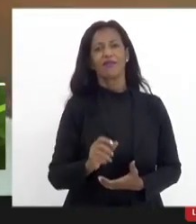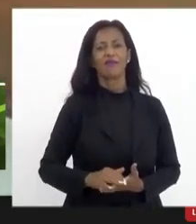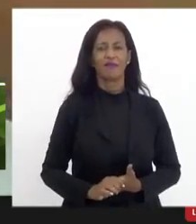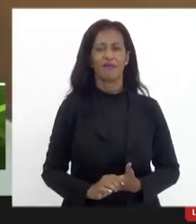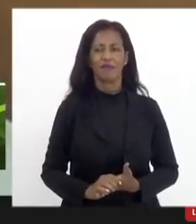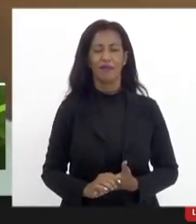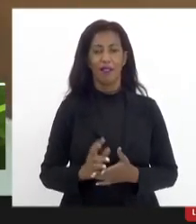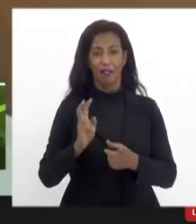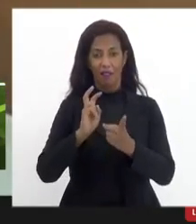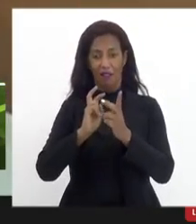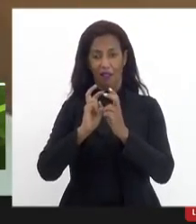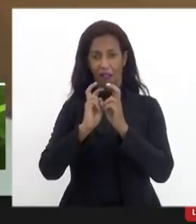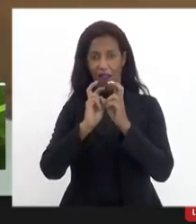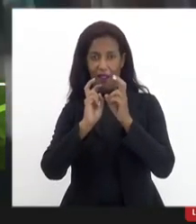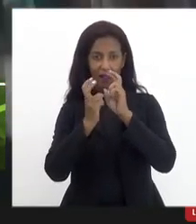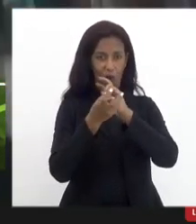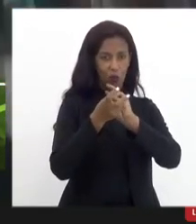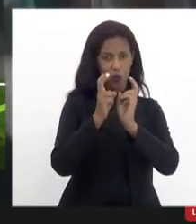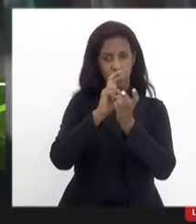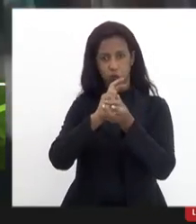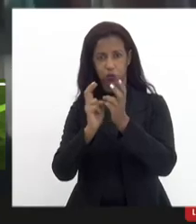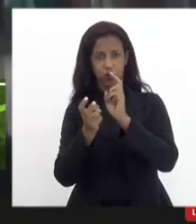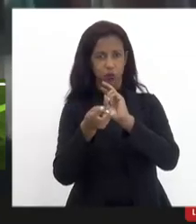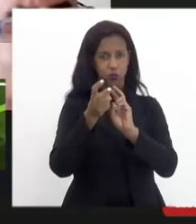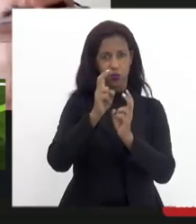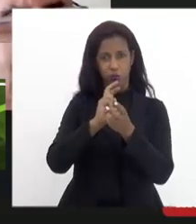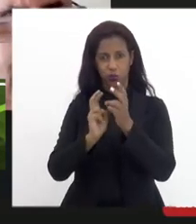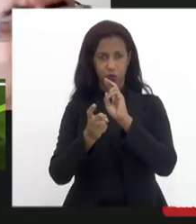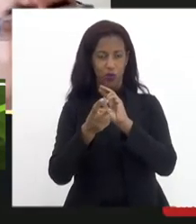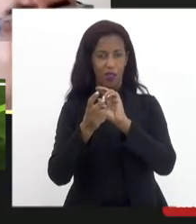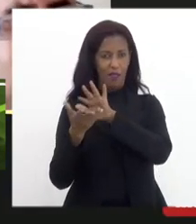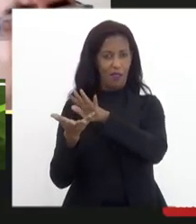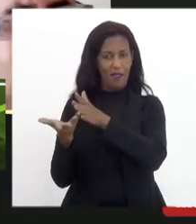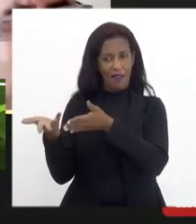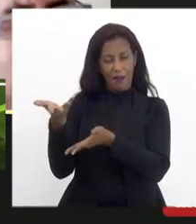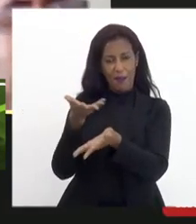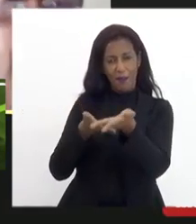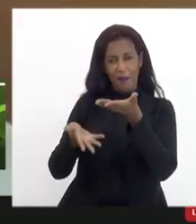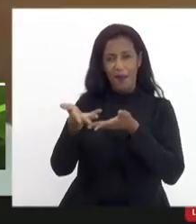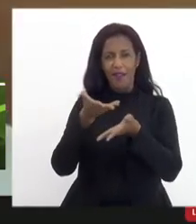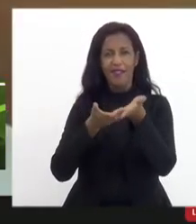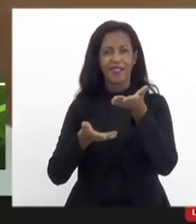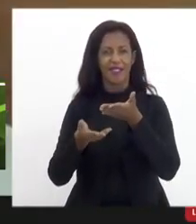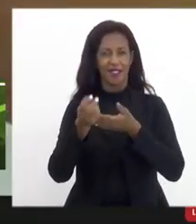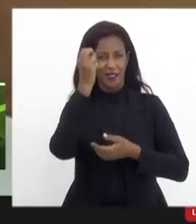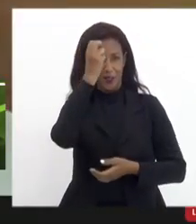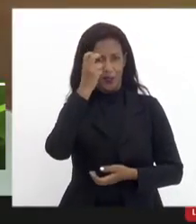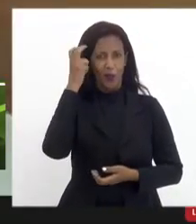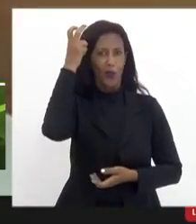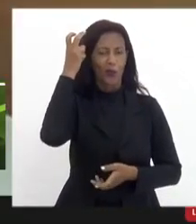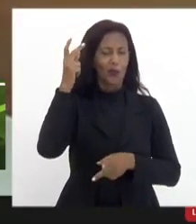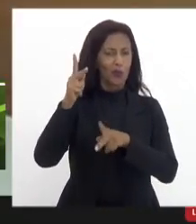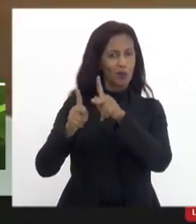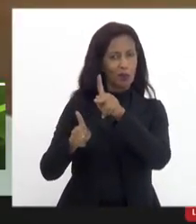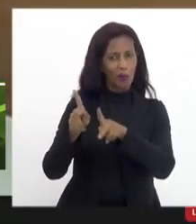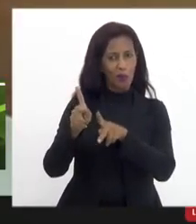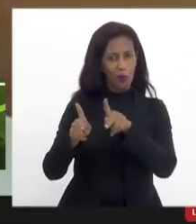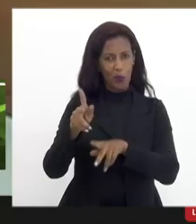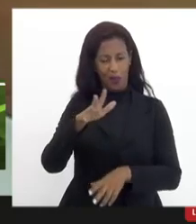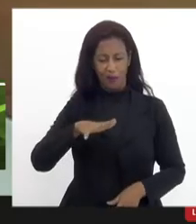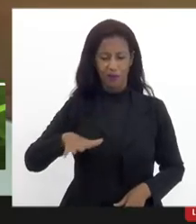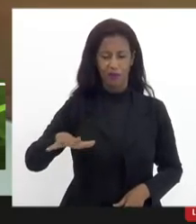a capoeira é uma grande parceira da cultura popular. E nós temos